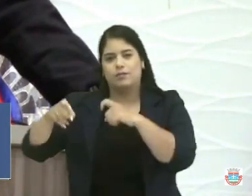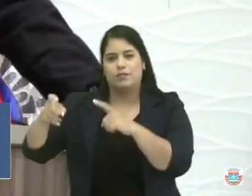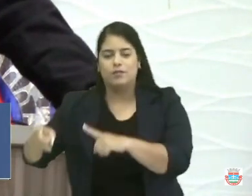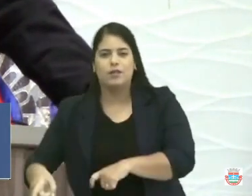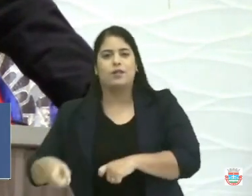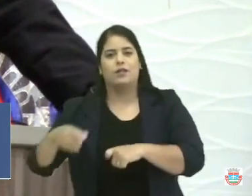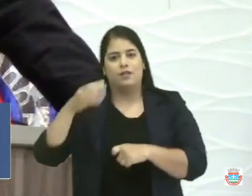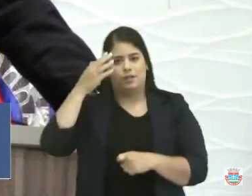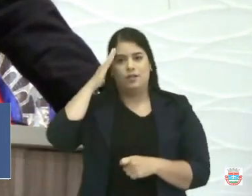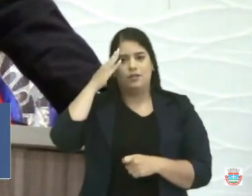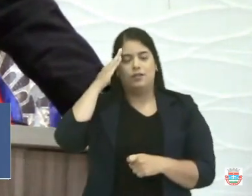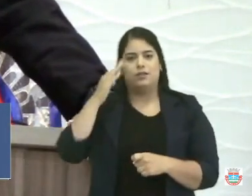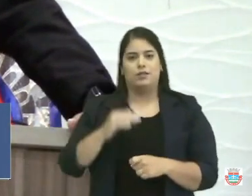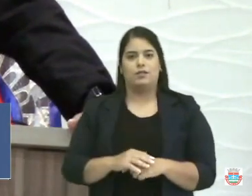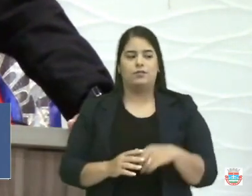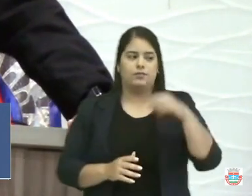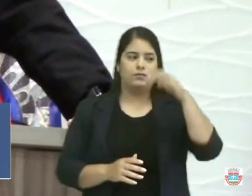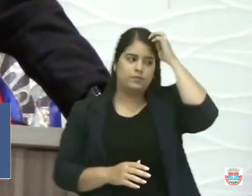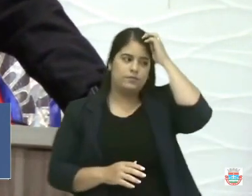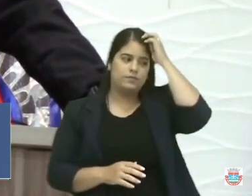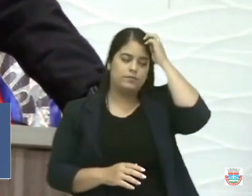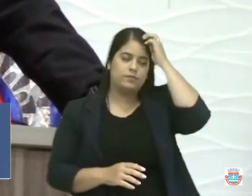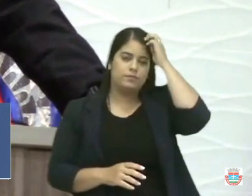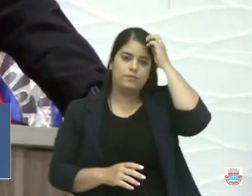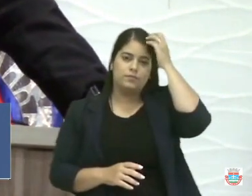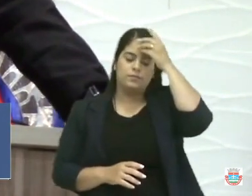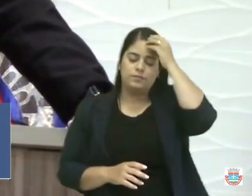tenho. Meus filhos estão crescidos.